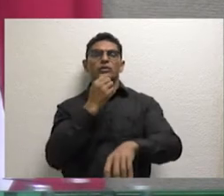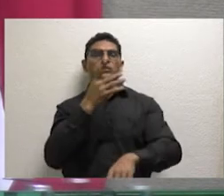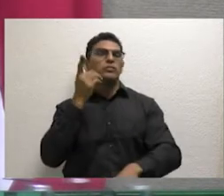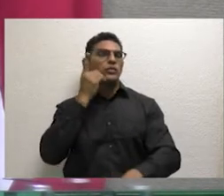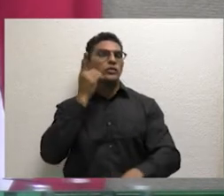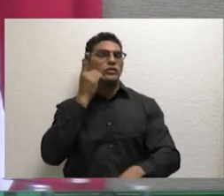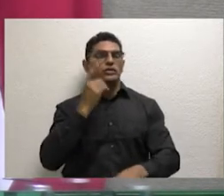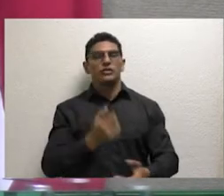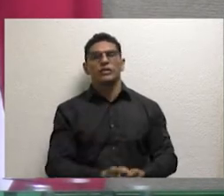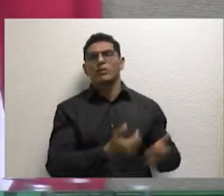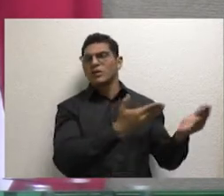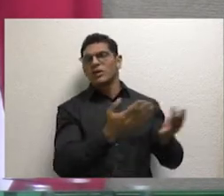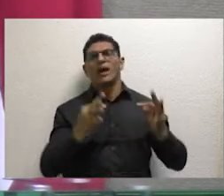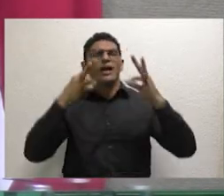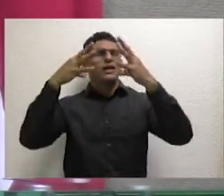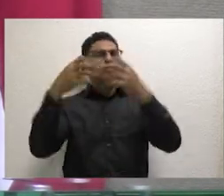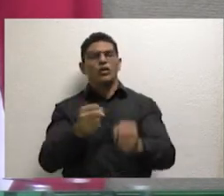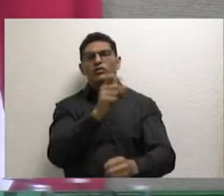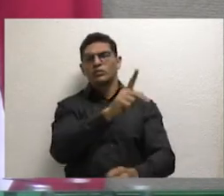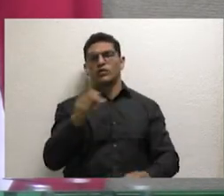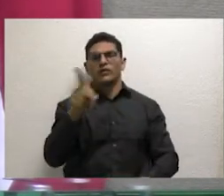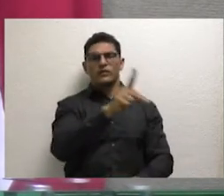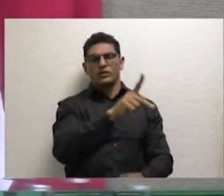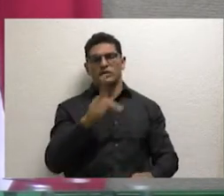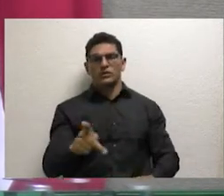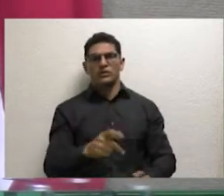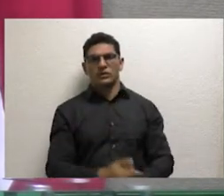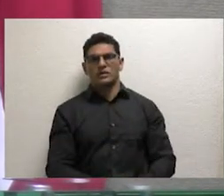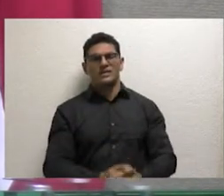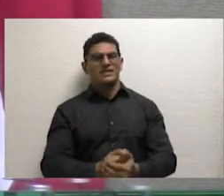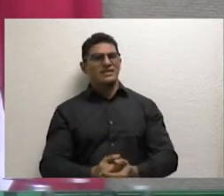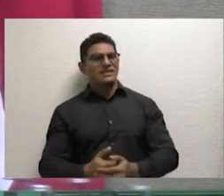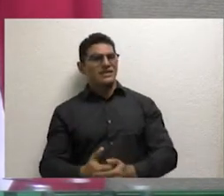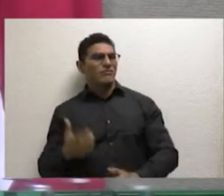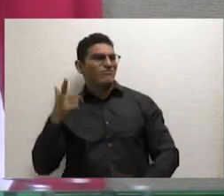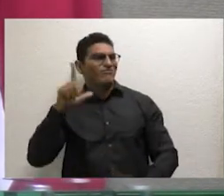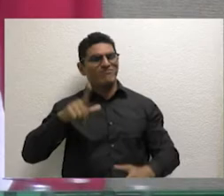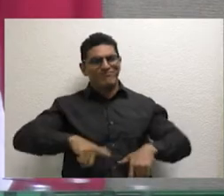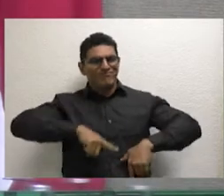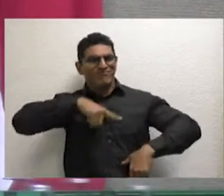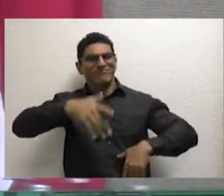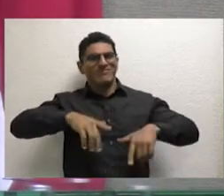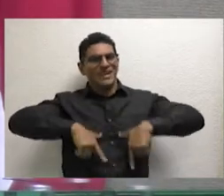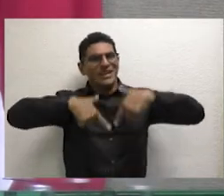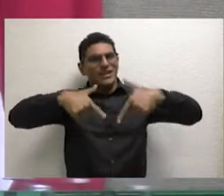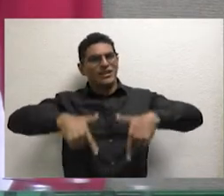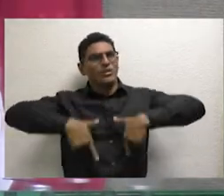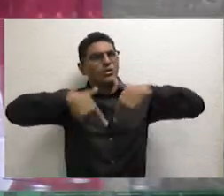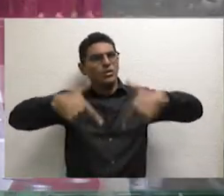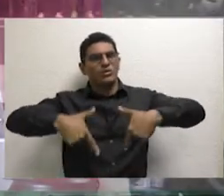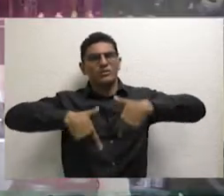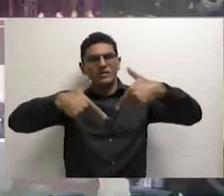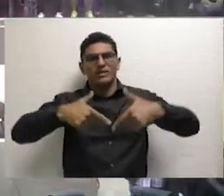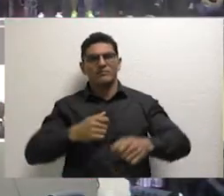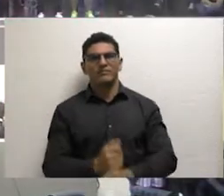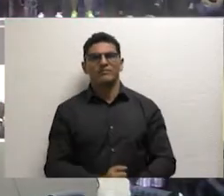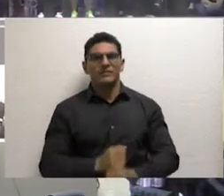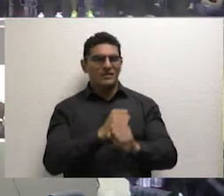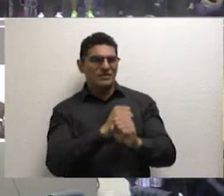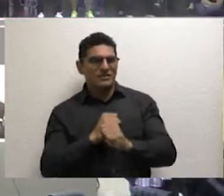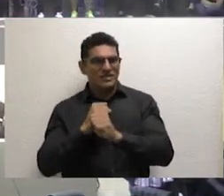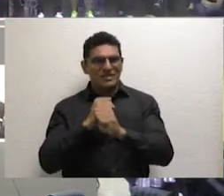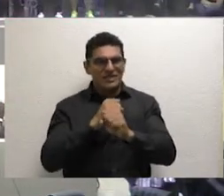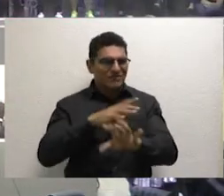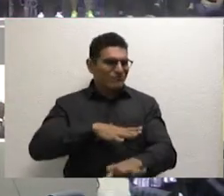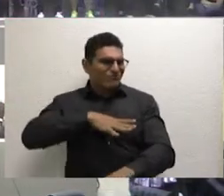cumprimentar todos os professores presentes que estão na luta que são guerreiros e que estão na resistência para